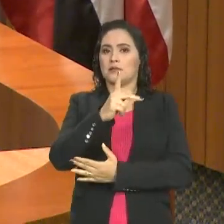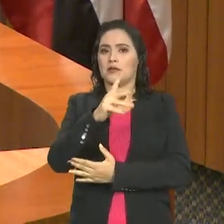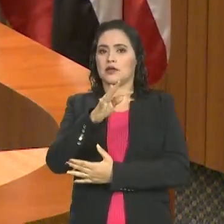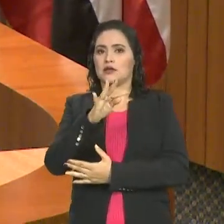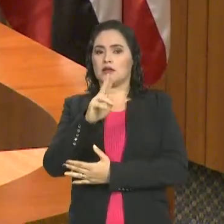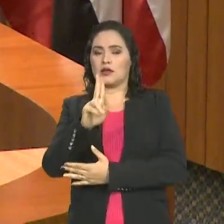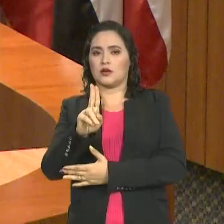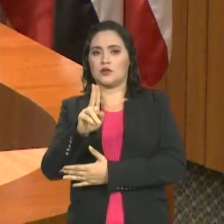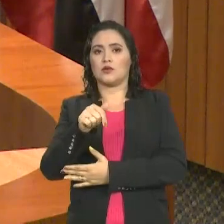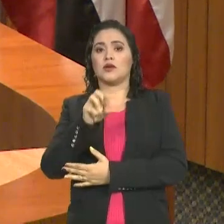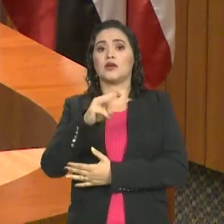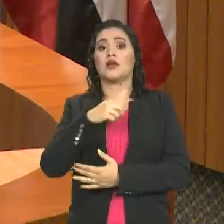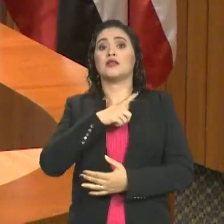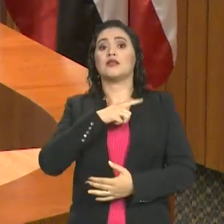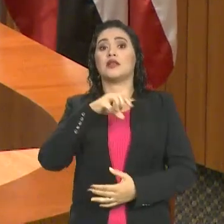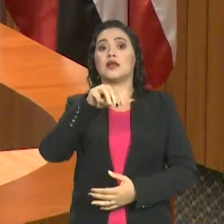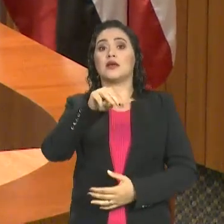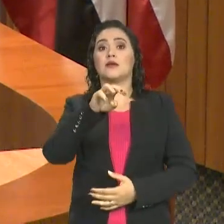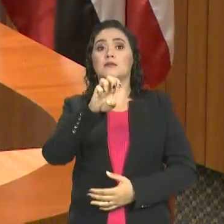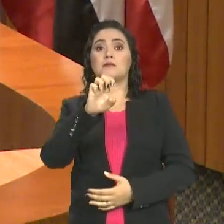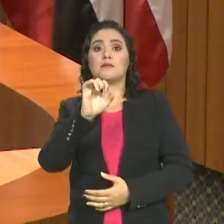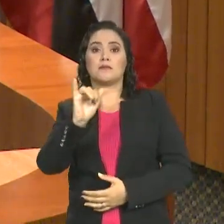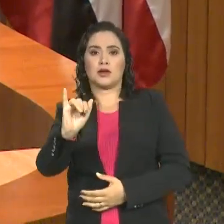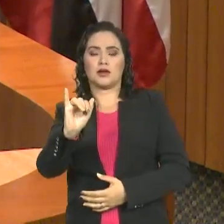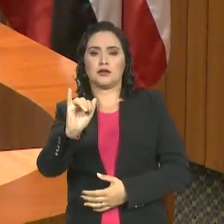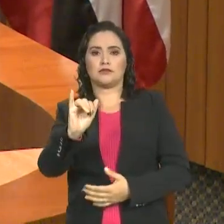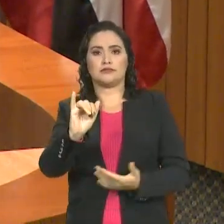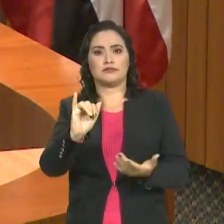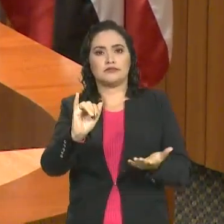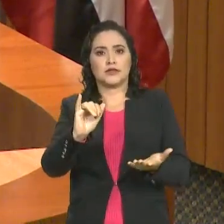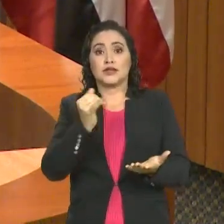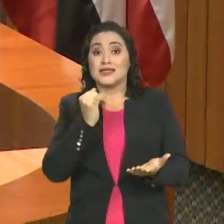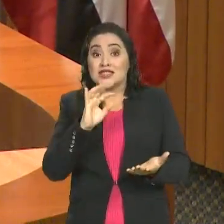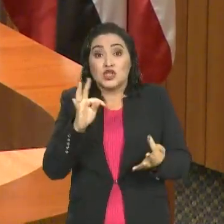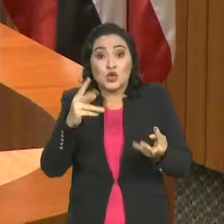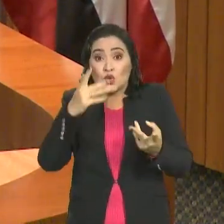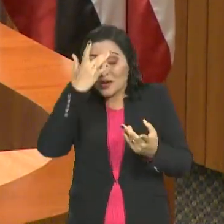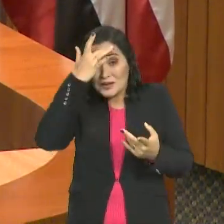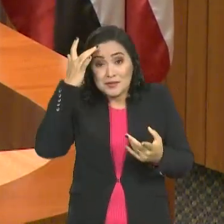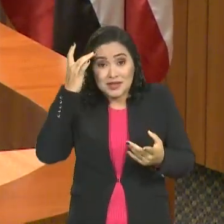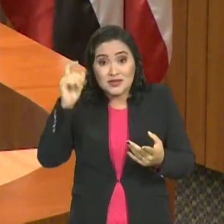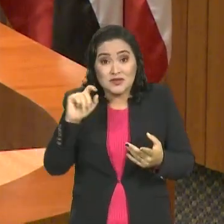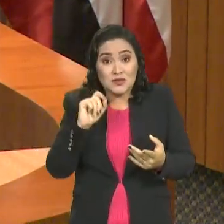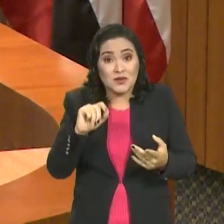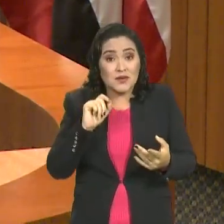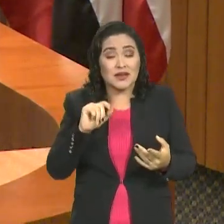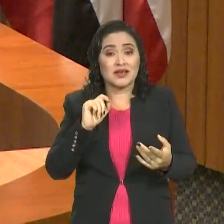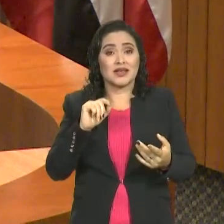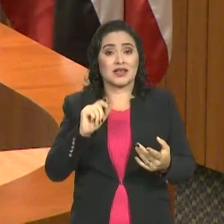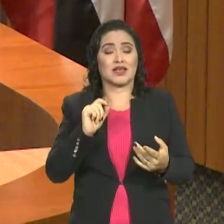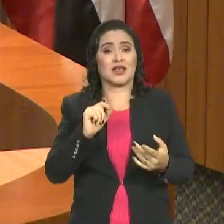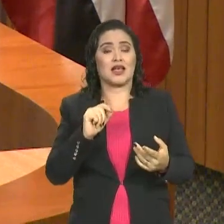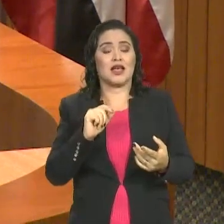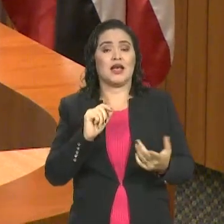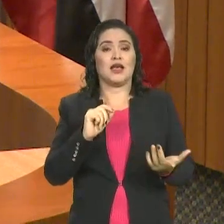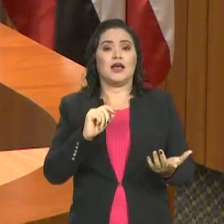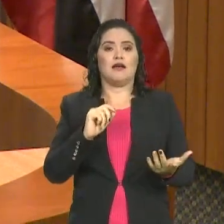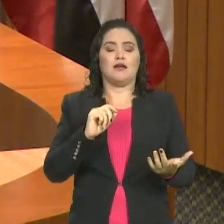Imagina se todo mundo que se declarar como microempreendedor individual for ter isenção de IPTU no seu